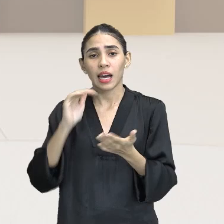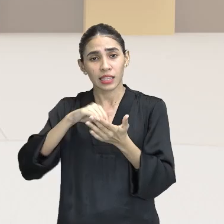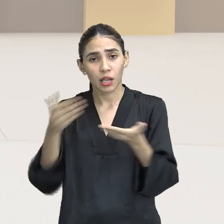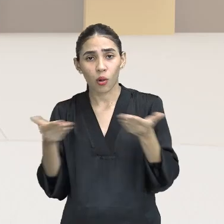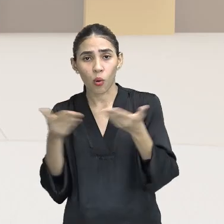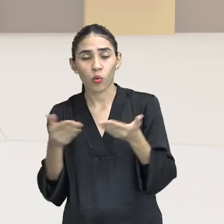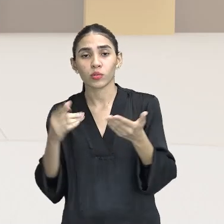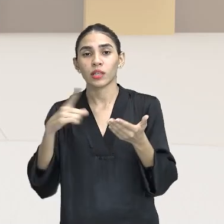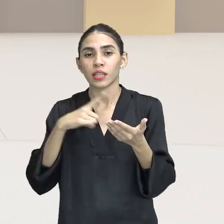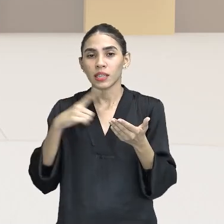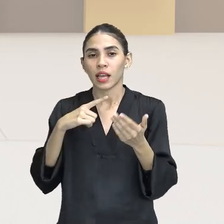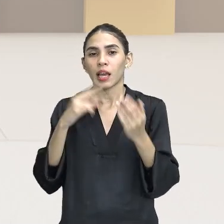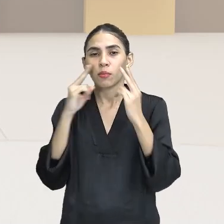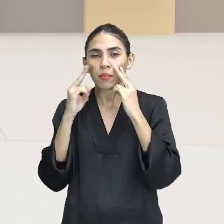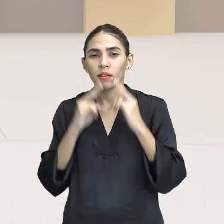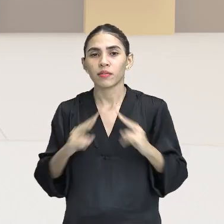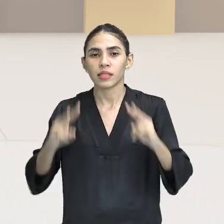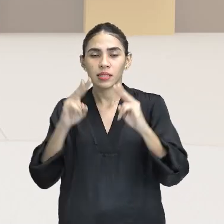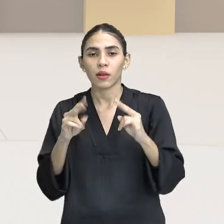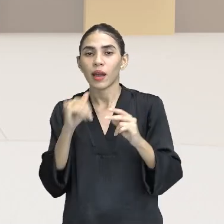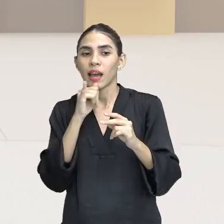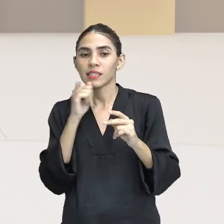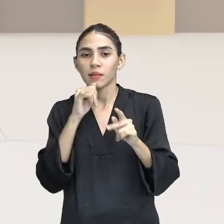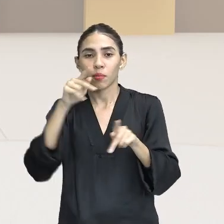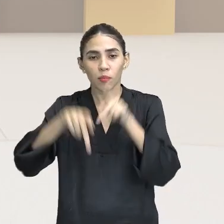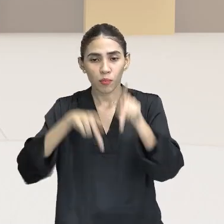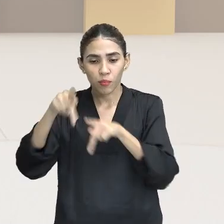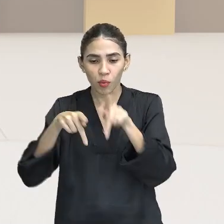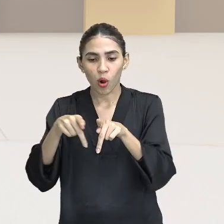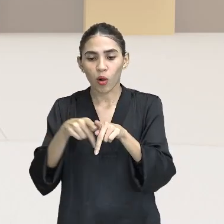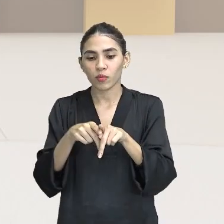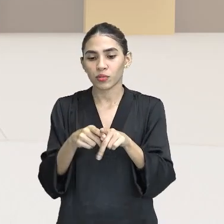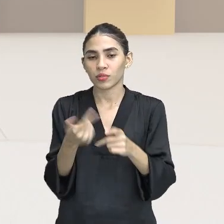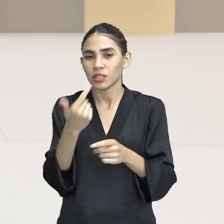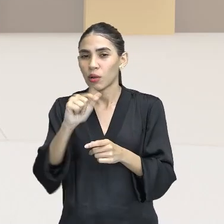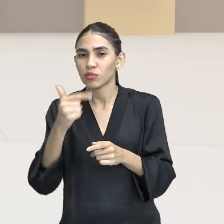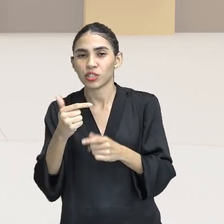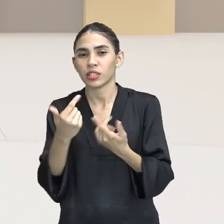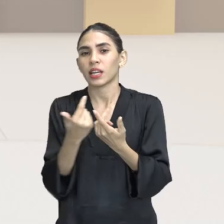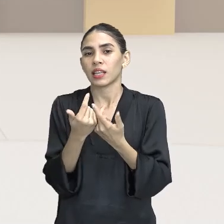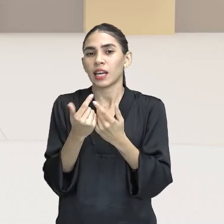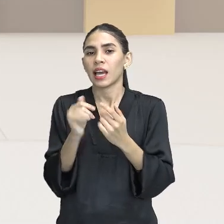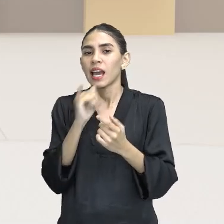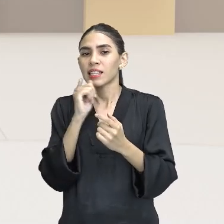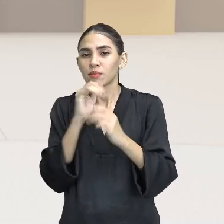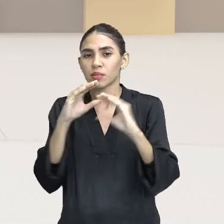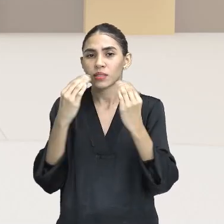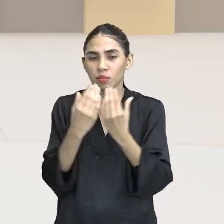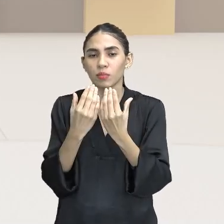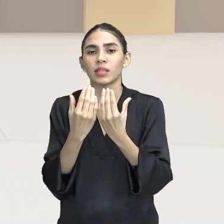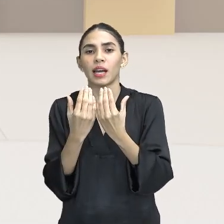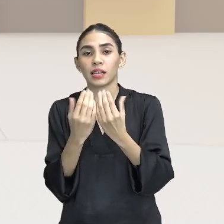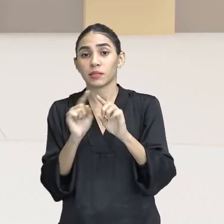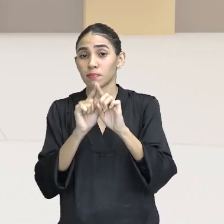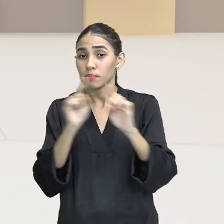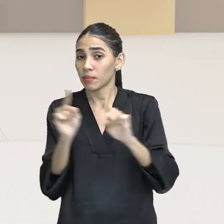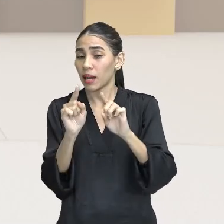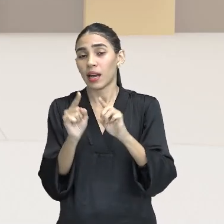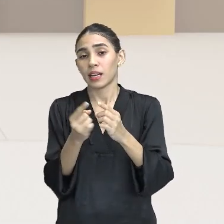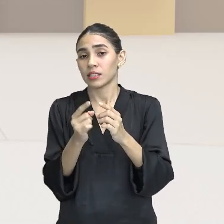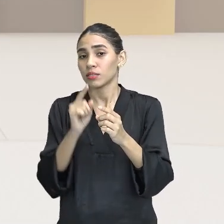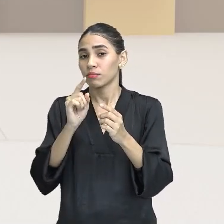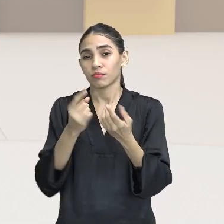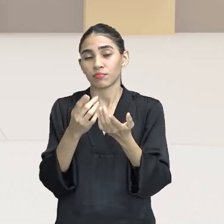visão eurocêntrica de dizer que esses povos, sim, eles não eram civilizados, mas a gente vai desmistificar essa ideia na nossa